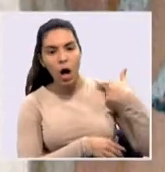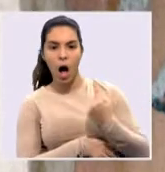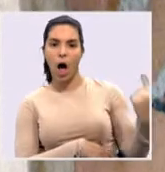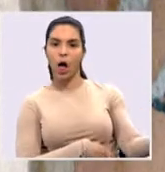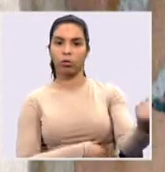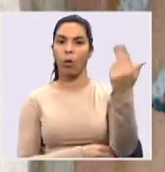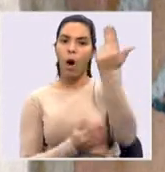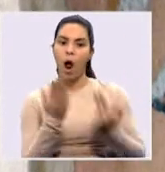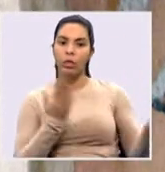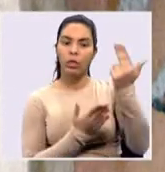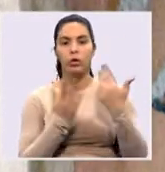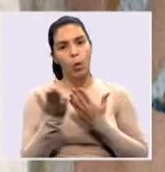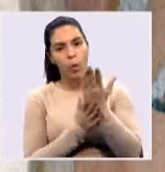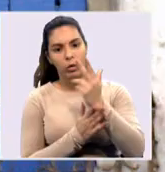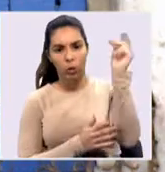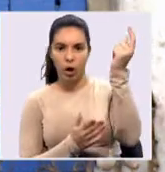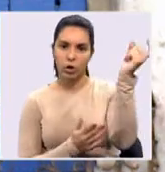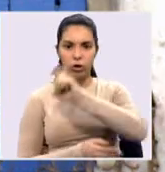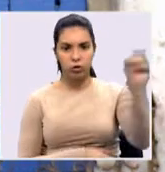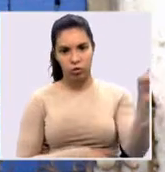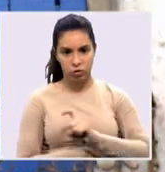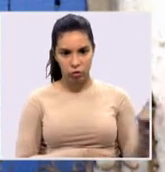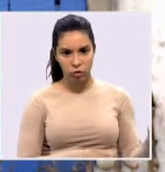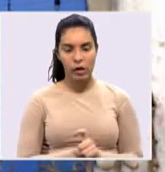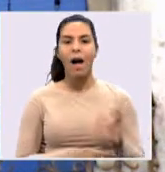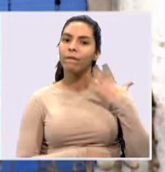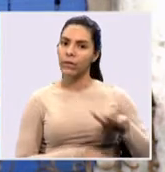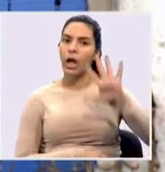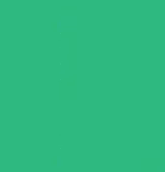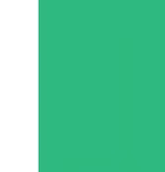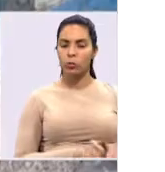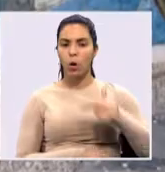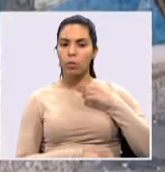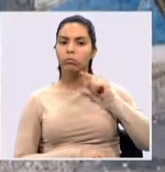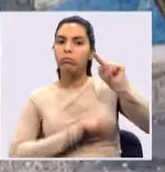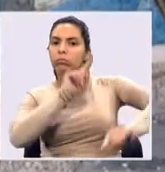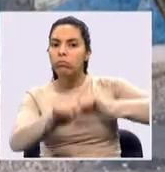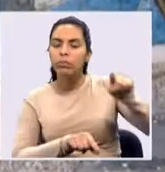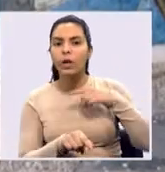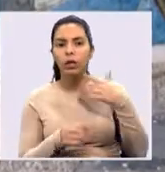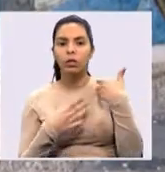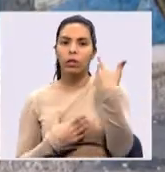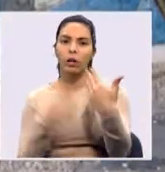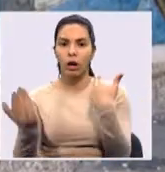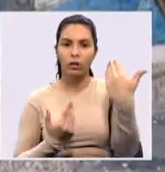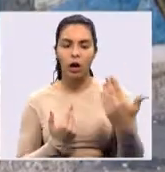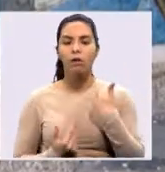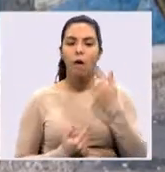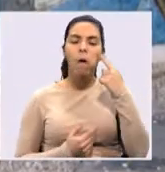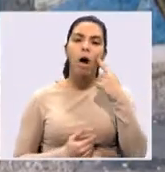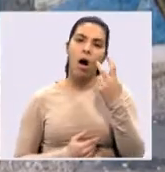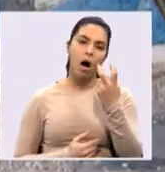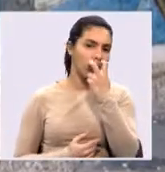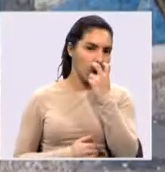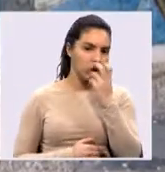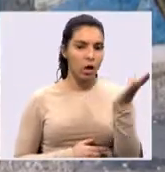artistas continuar a pintar o futuro da arte que não deixa ninguém indiferente. Se queres conhecer o que a cidade de Lisboa tem para te oferecer, o